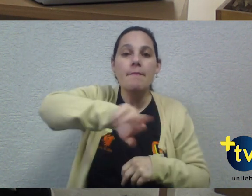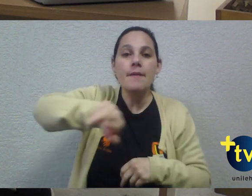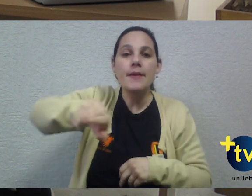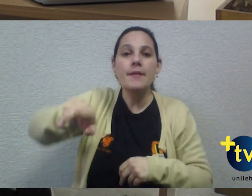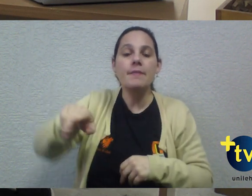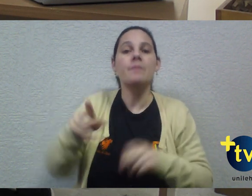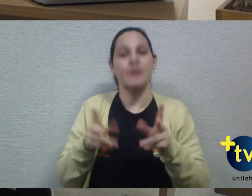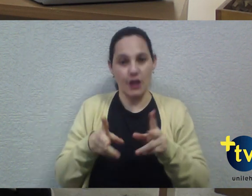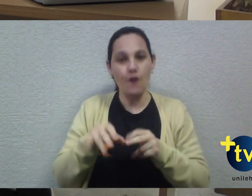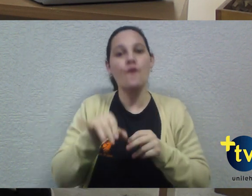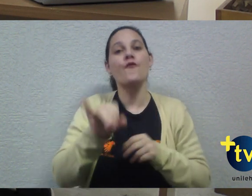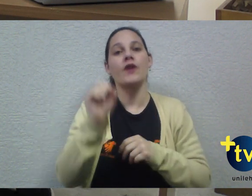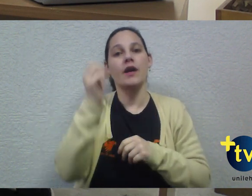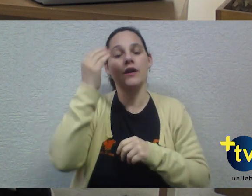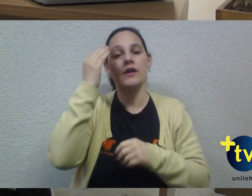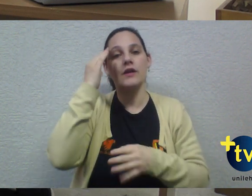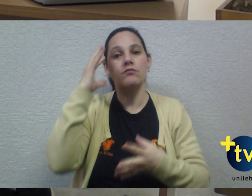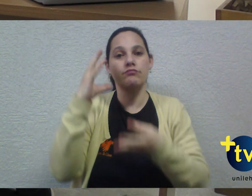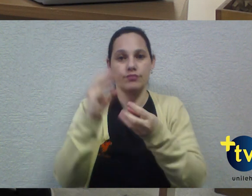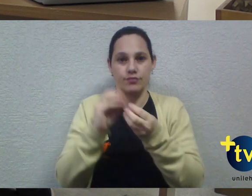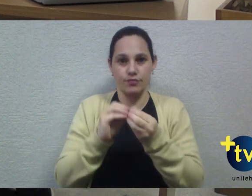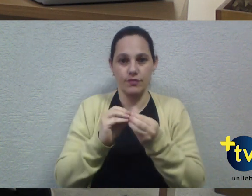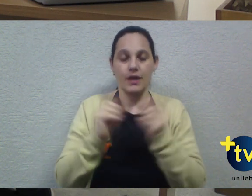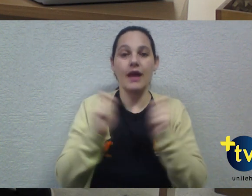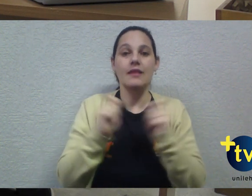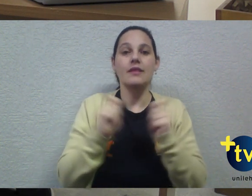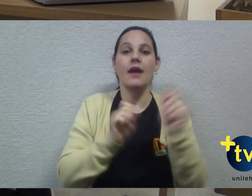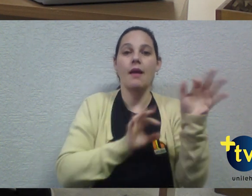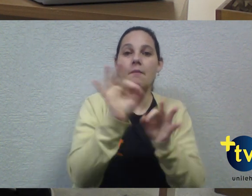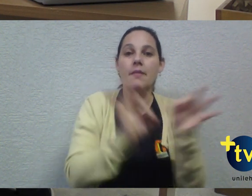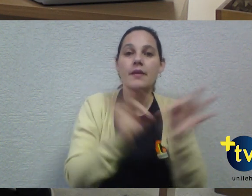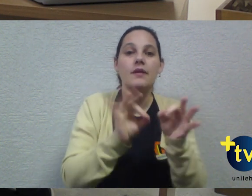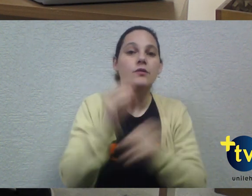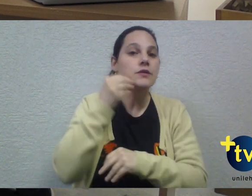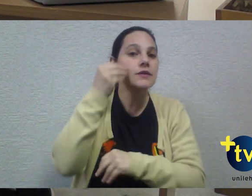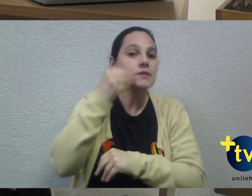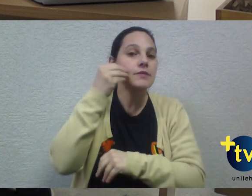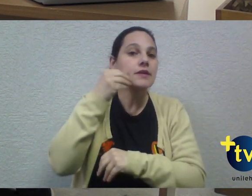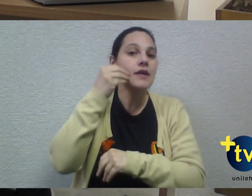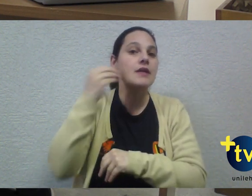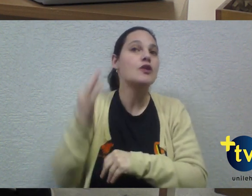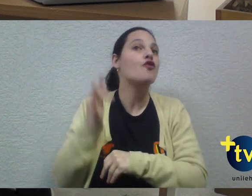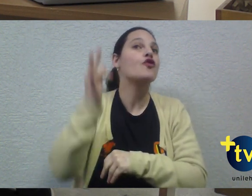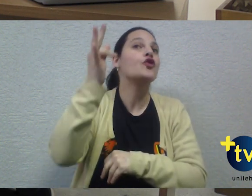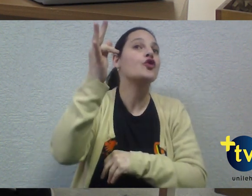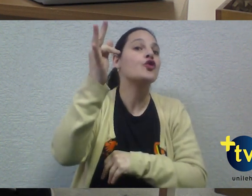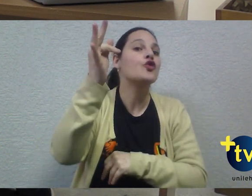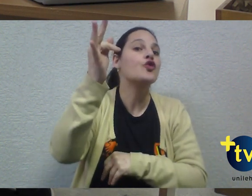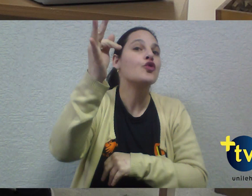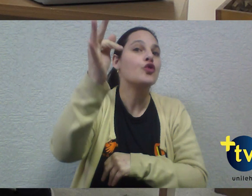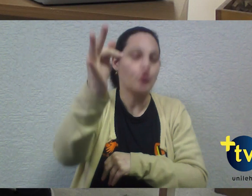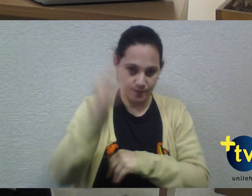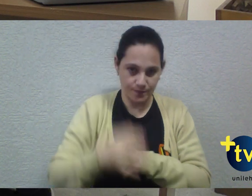inteligência artificial e do mercado de trabalho, e você consegue construir um plano de experiência ao longo prazo.